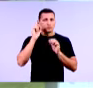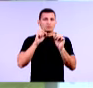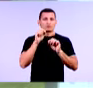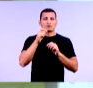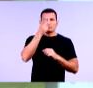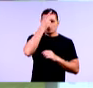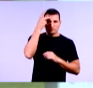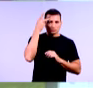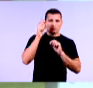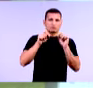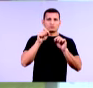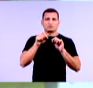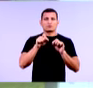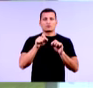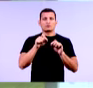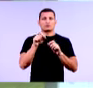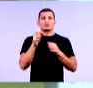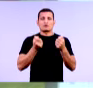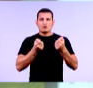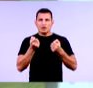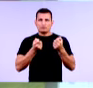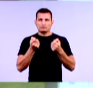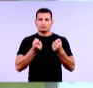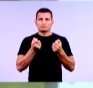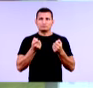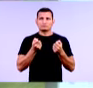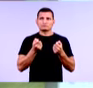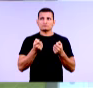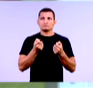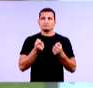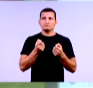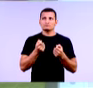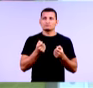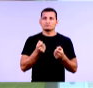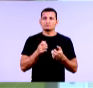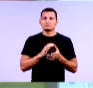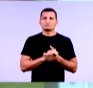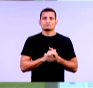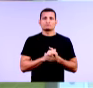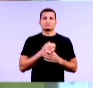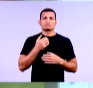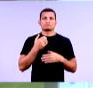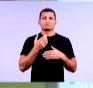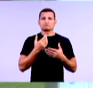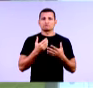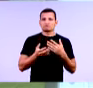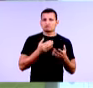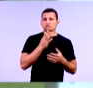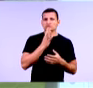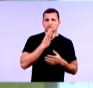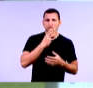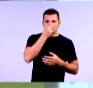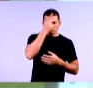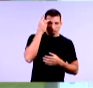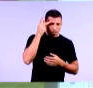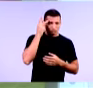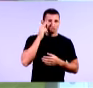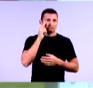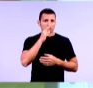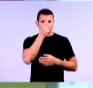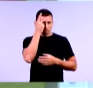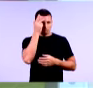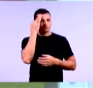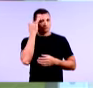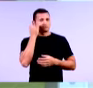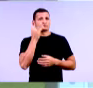que é um carro, desculpa. E a qualquer momento que eu reconhecer uma pessoa, e qualquer momento que eu ver um carro, eu vou saber